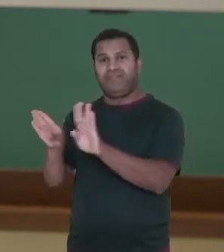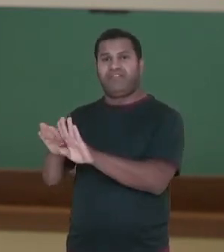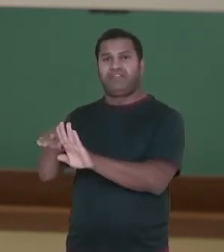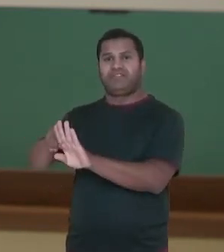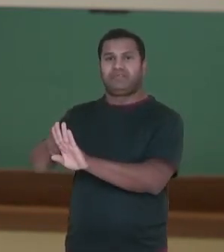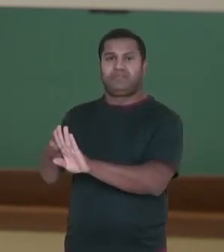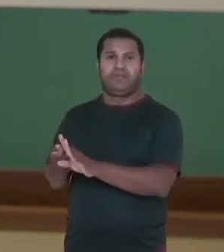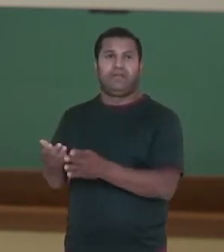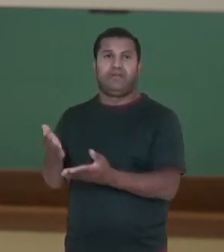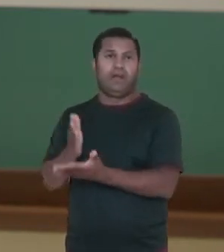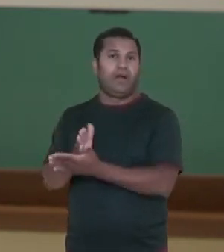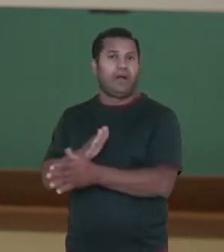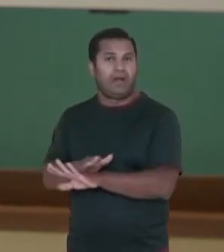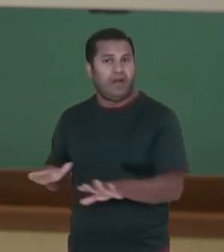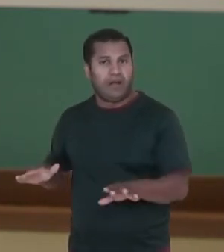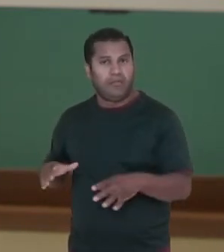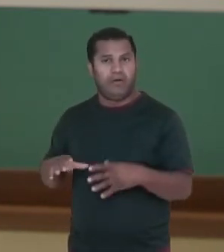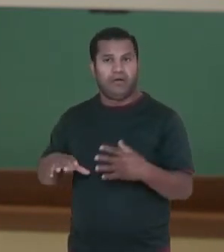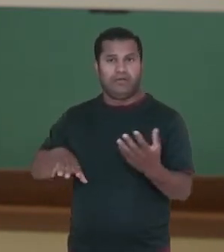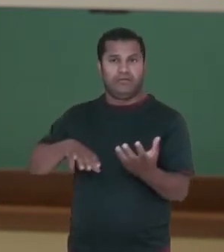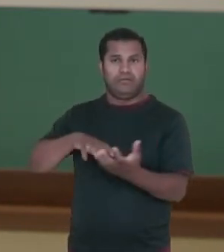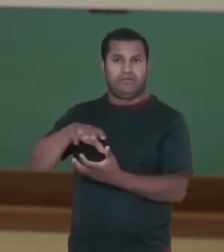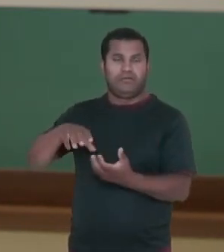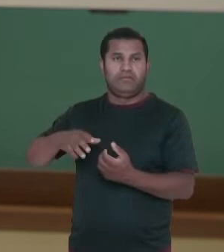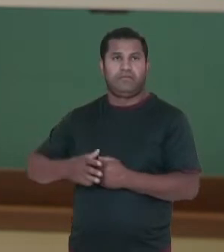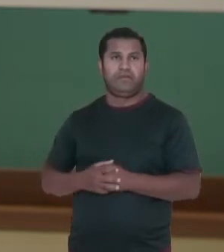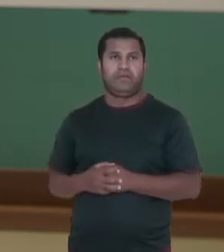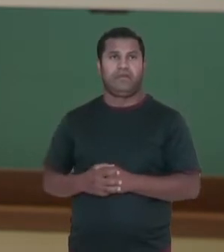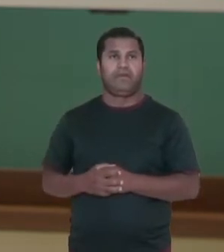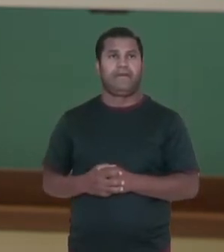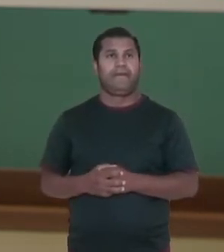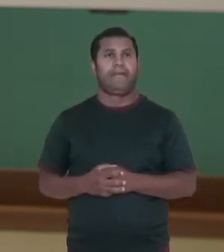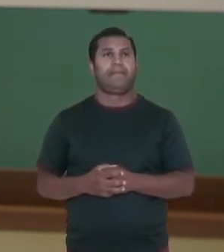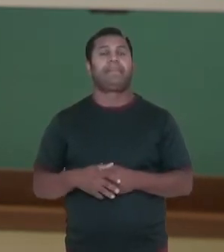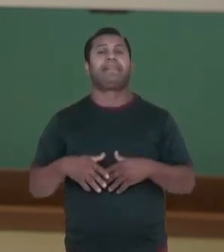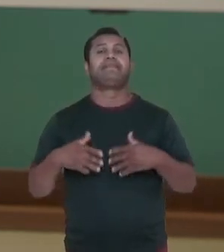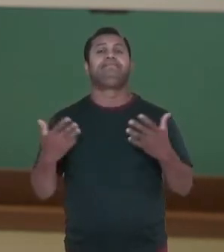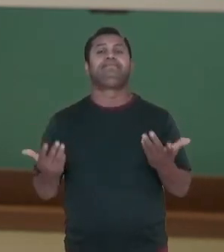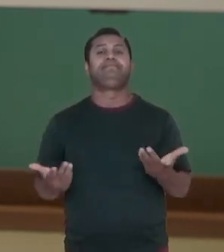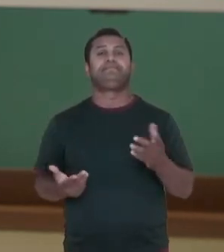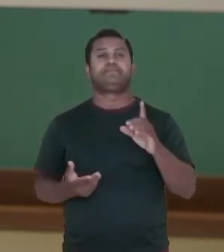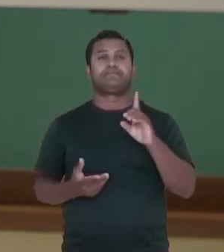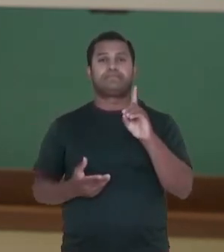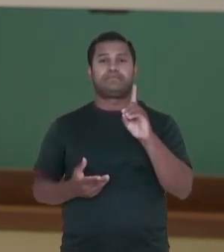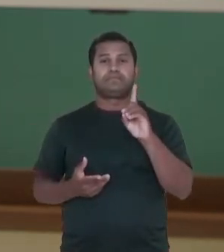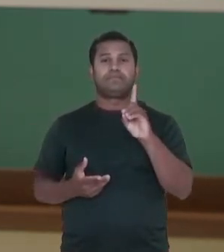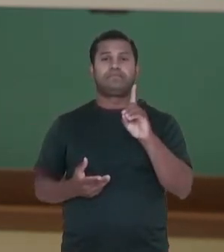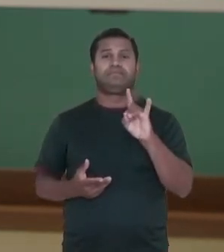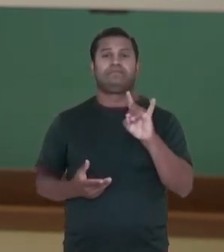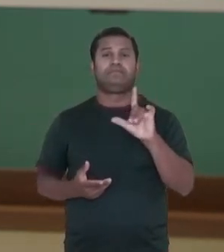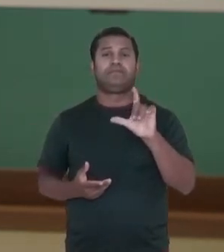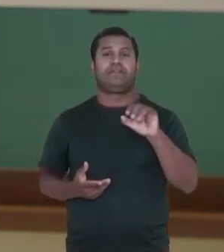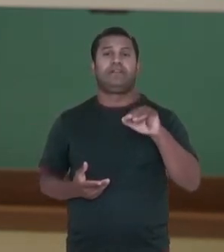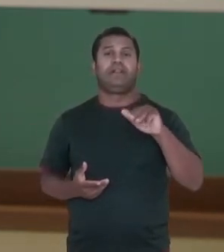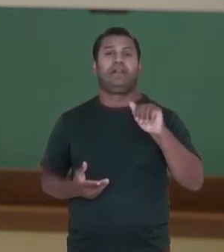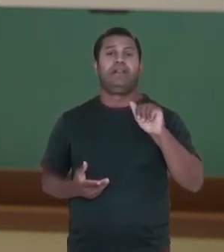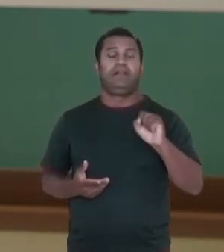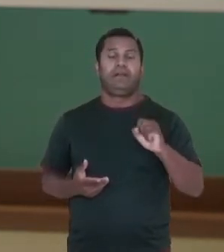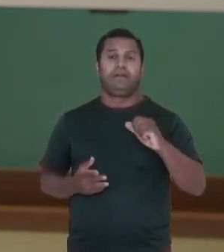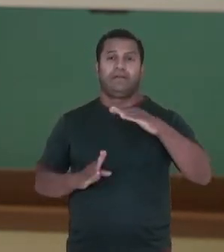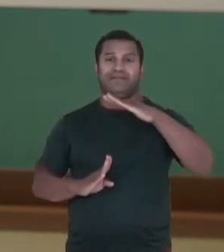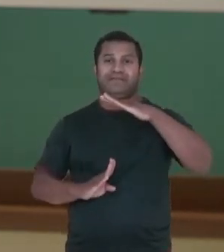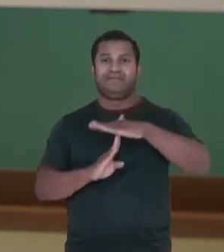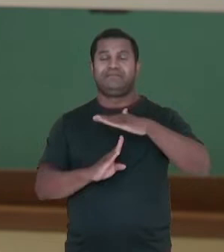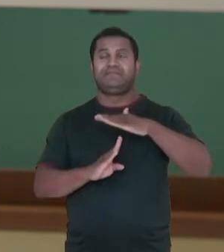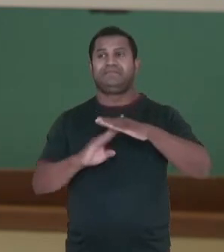olha, quais são alguns dilemas científicos que esses cientistas vão enfrentar? Até onde que eu posso